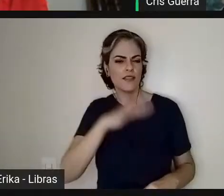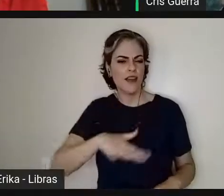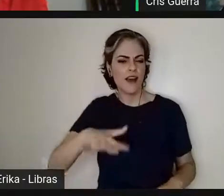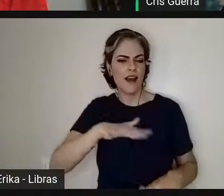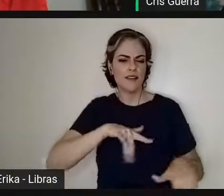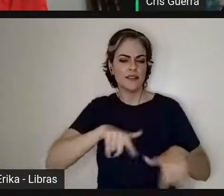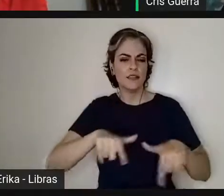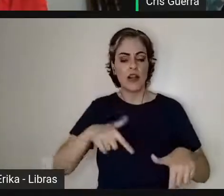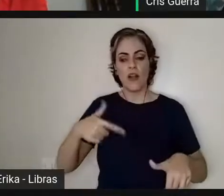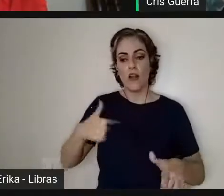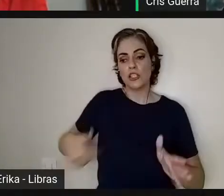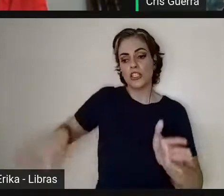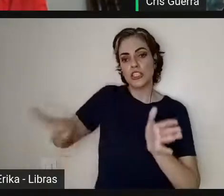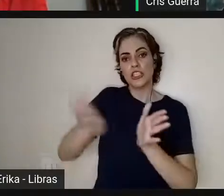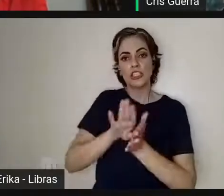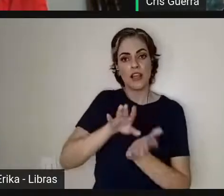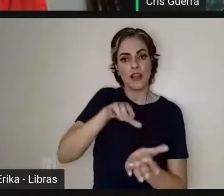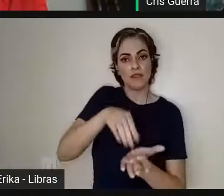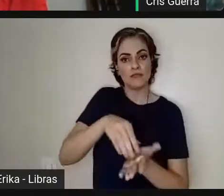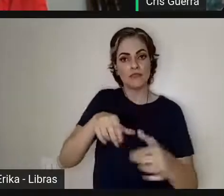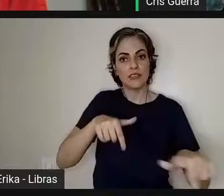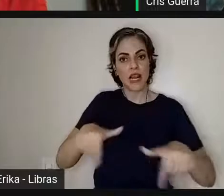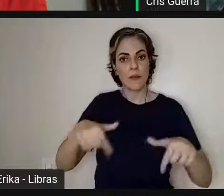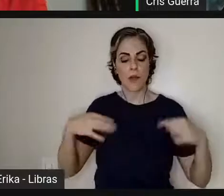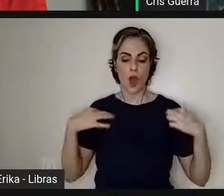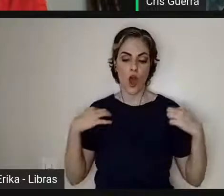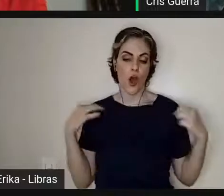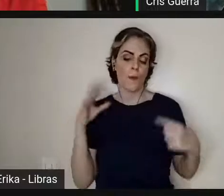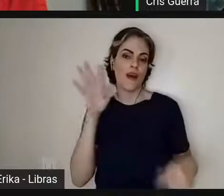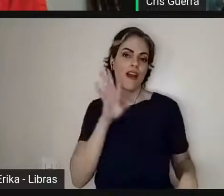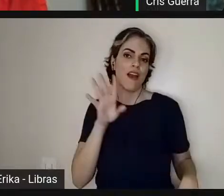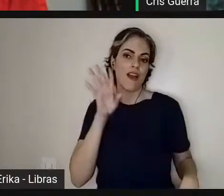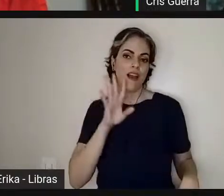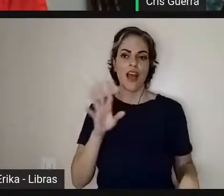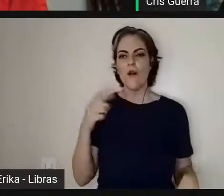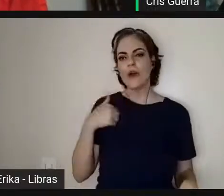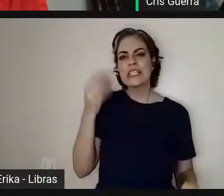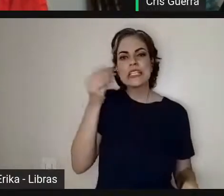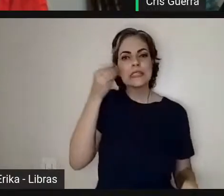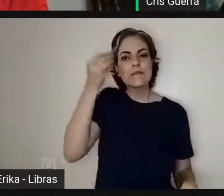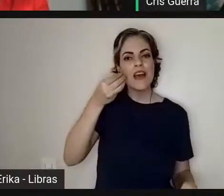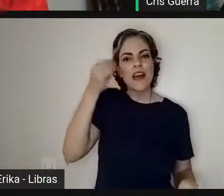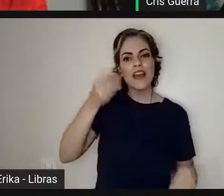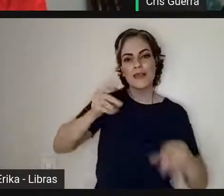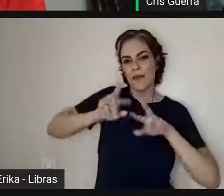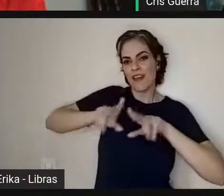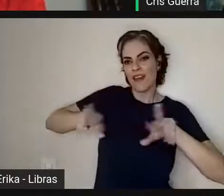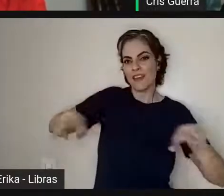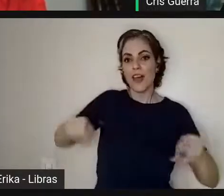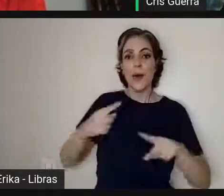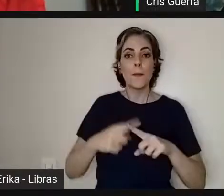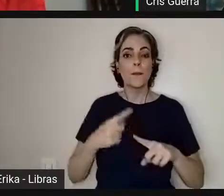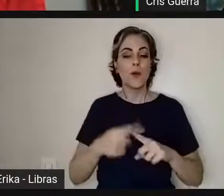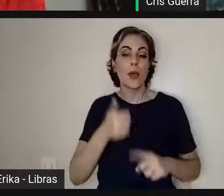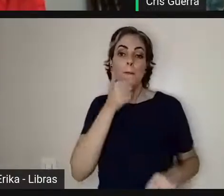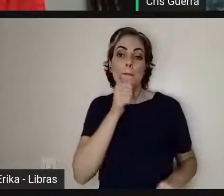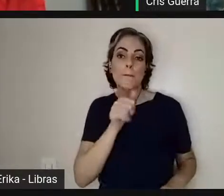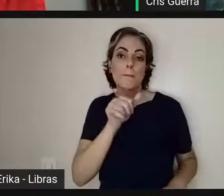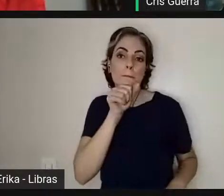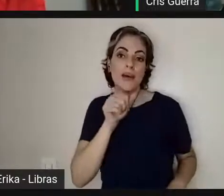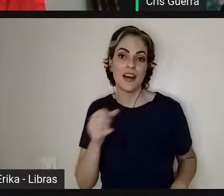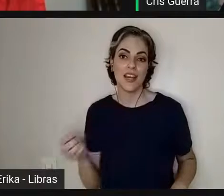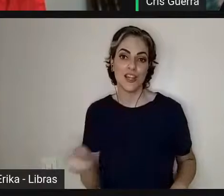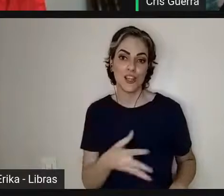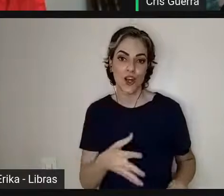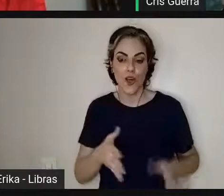muito legal. Eu acho que eu estava numa fase de experimentar a roupa, que quando a gente vira mãe, a gente também quer, né? Depois que nasce o